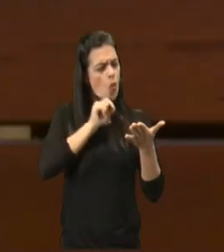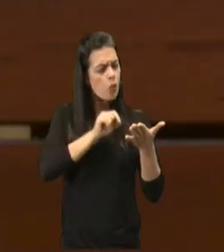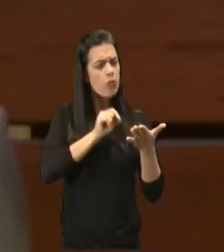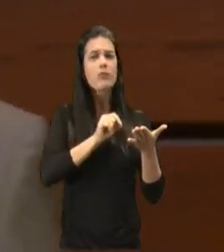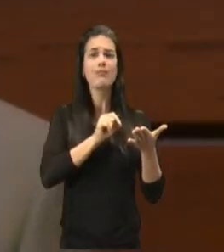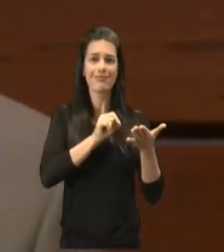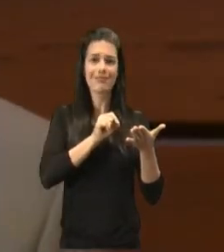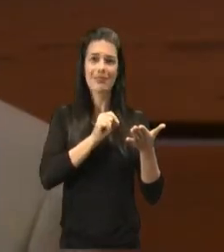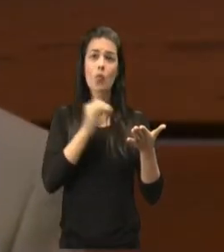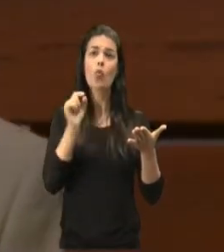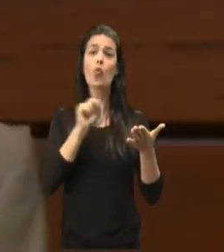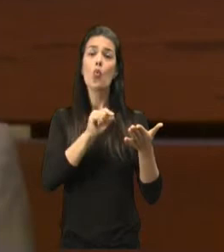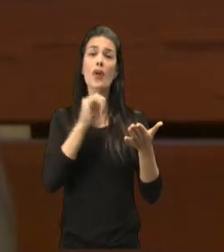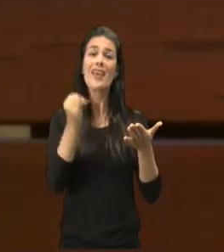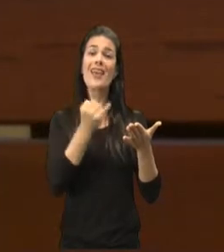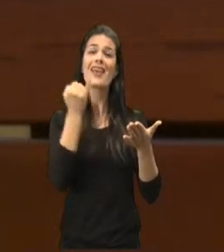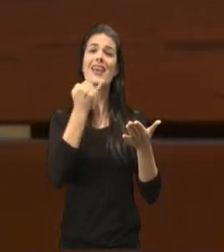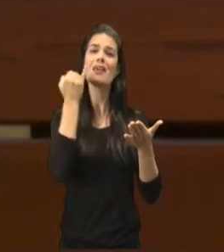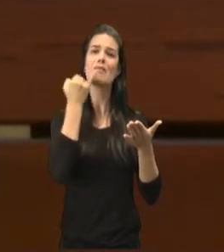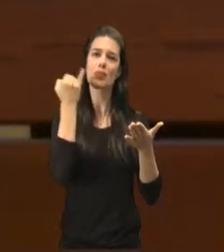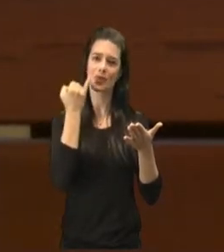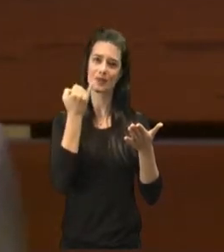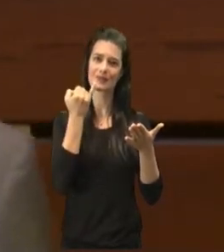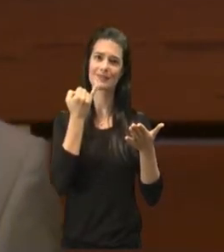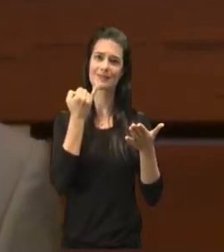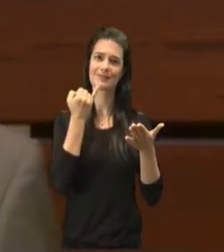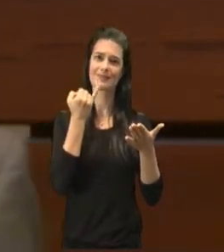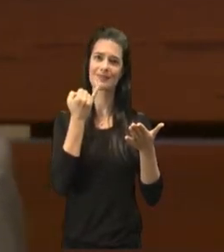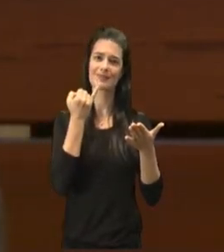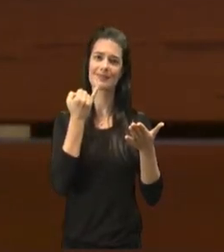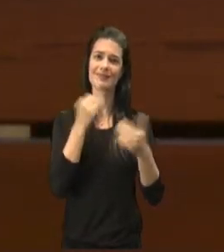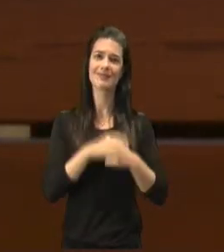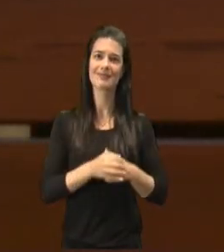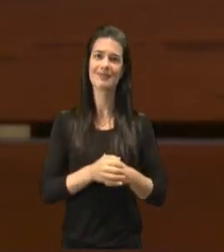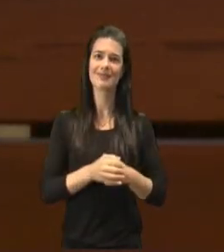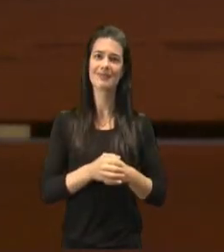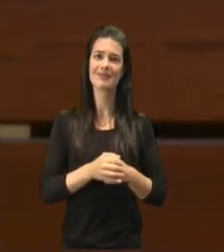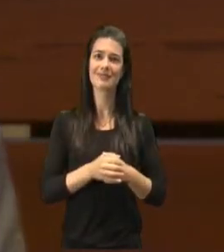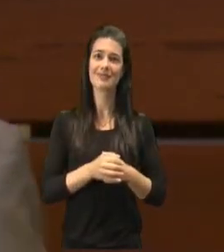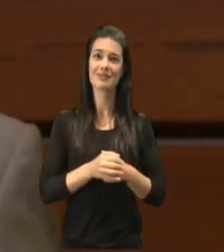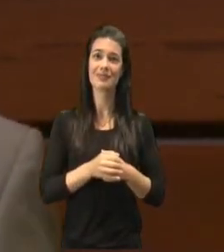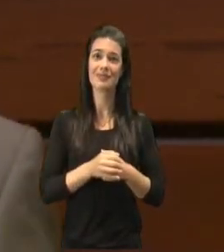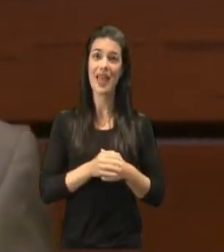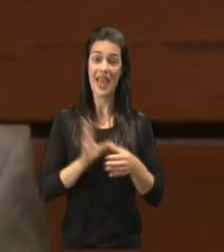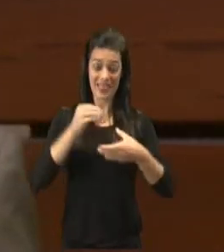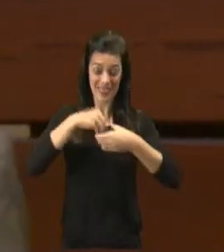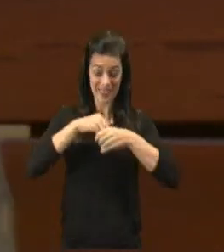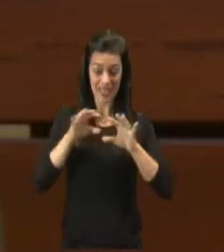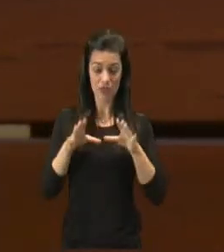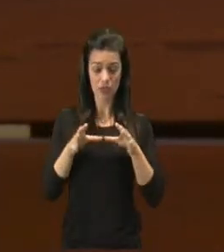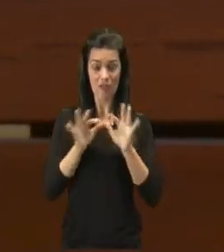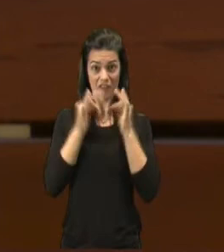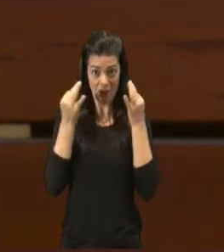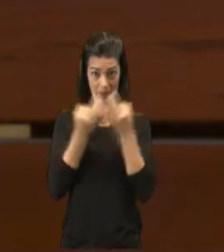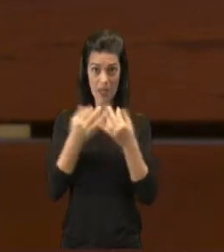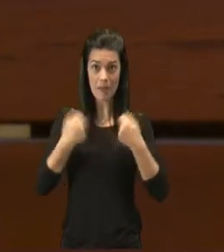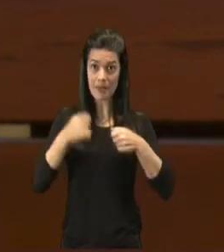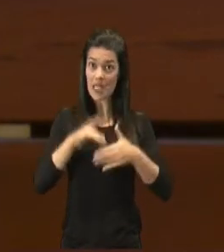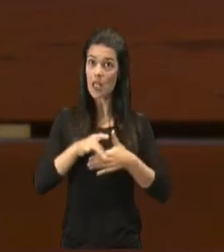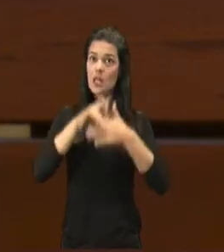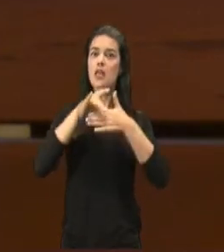de fato nós precisamos resgatar o papel da liderança familiar. É muito importante